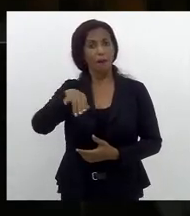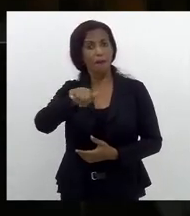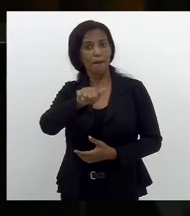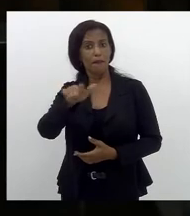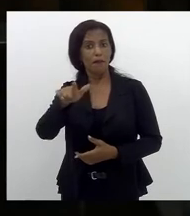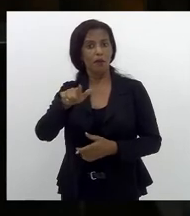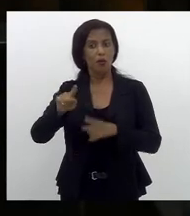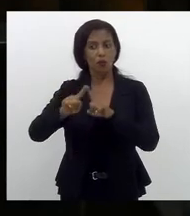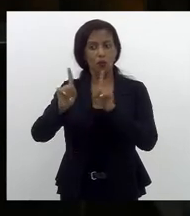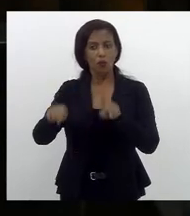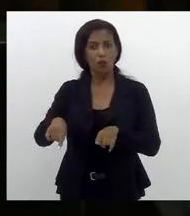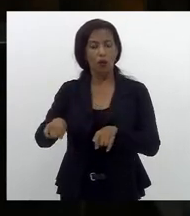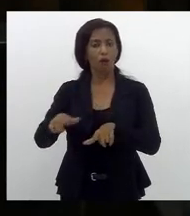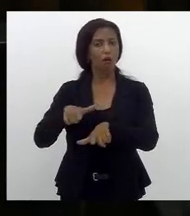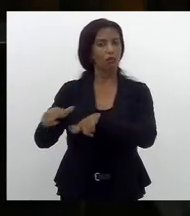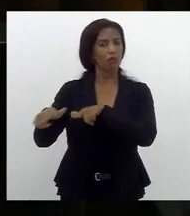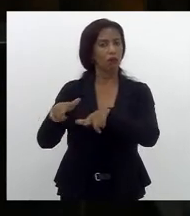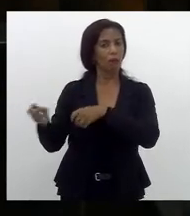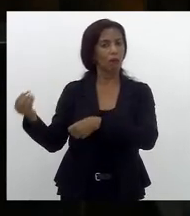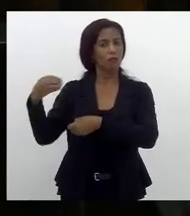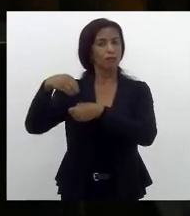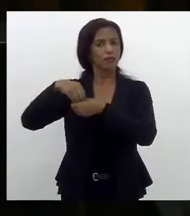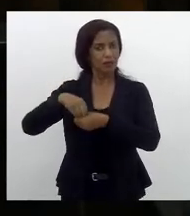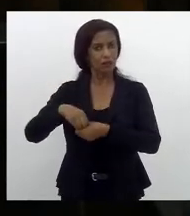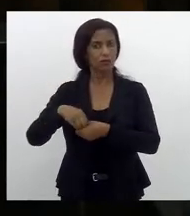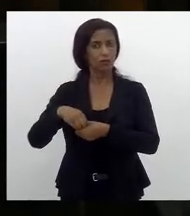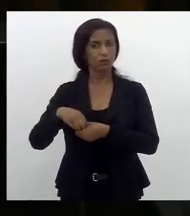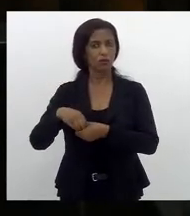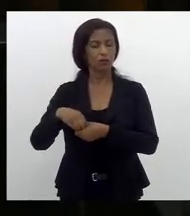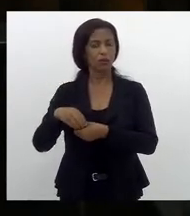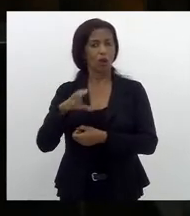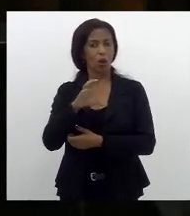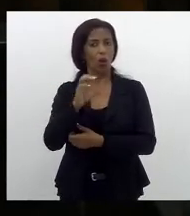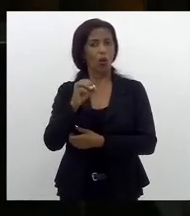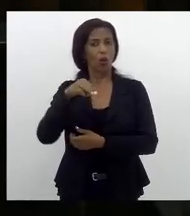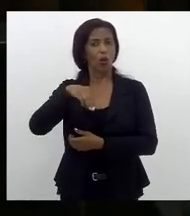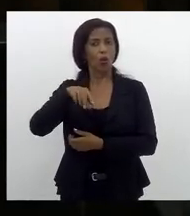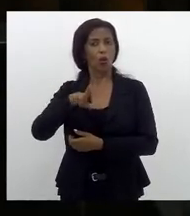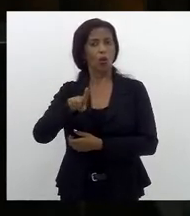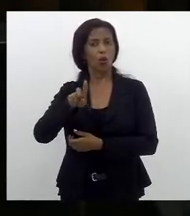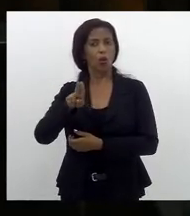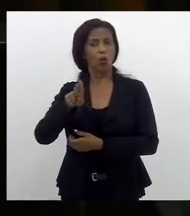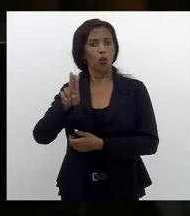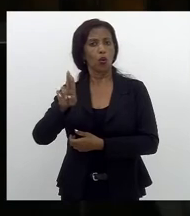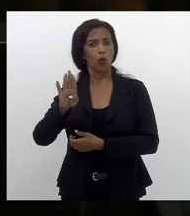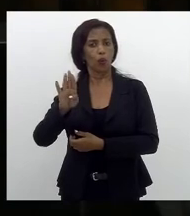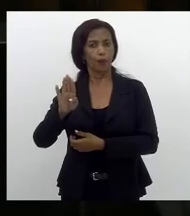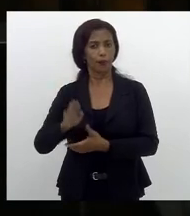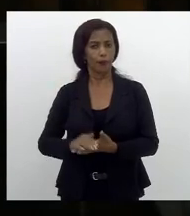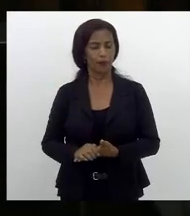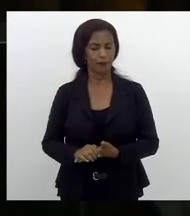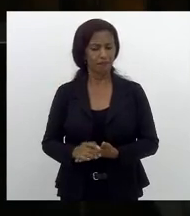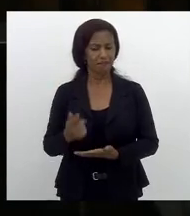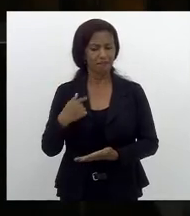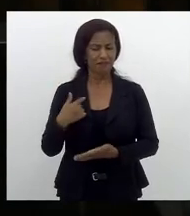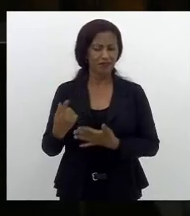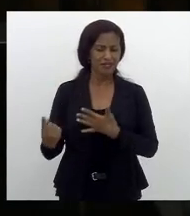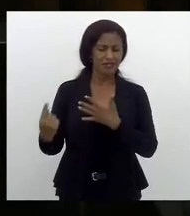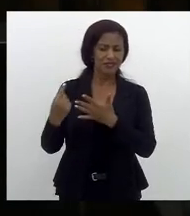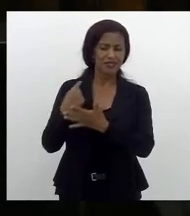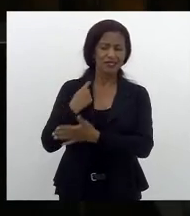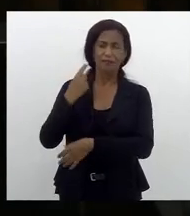funcionários que hoje trabalham dentro da Conlurb. Então, assim, fico me